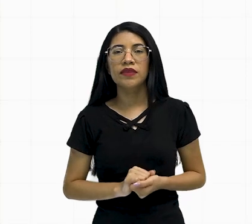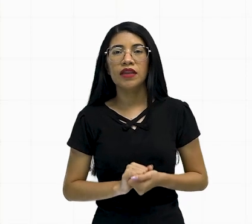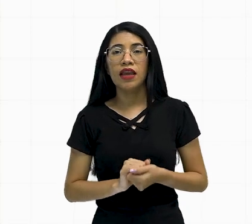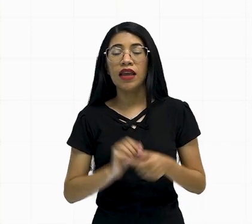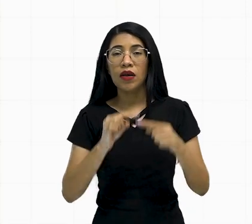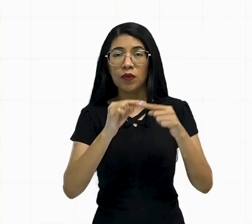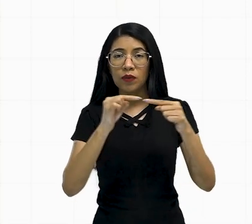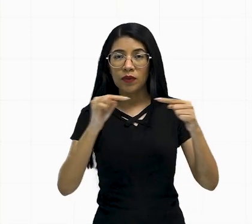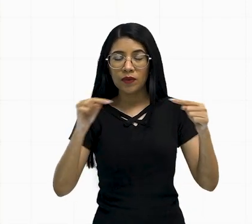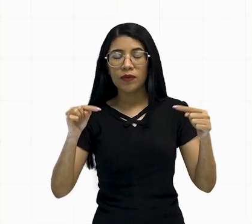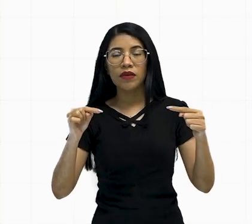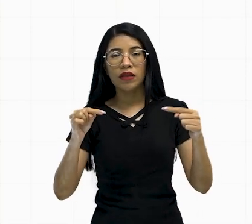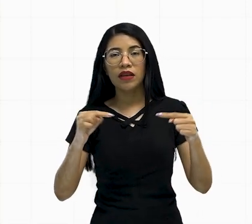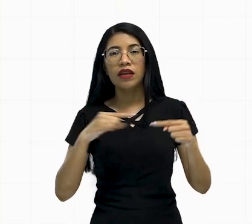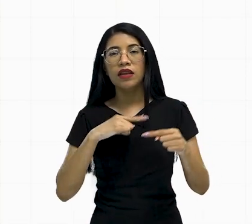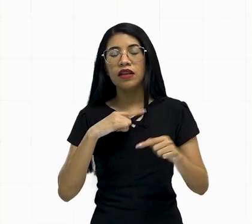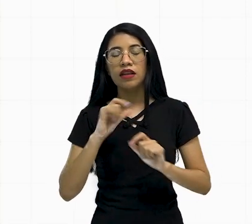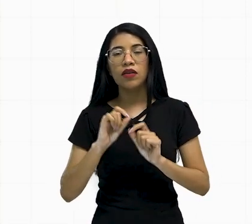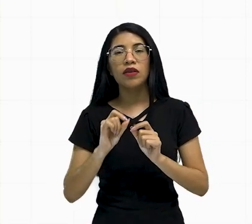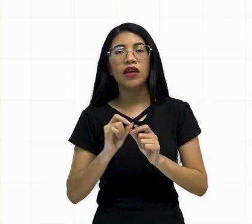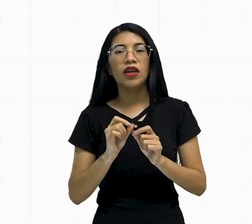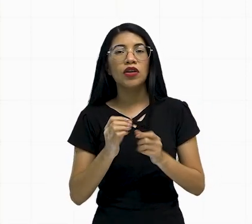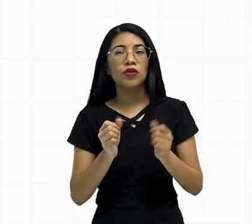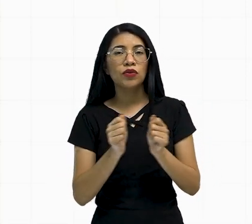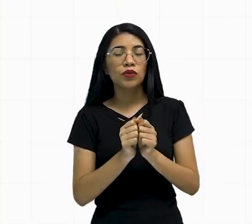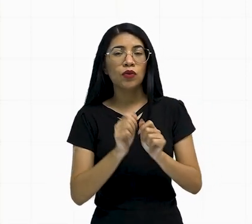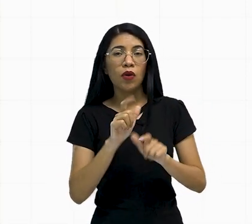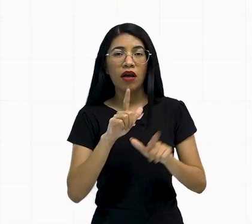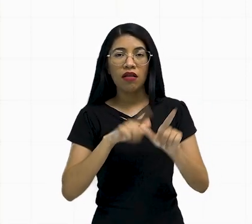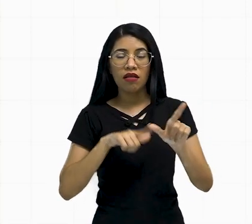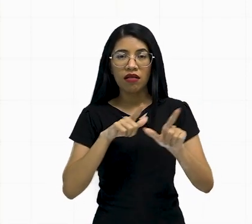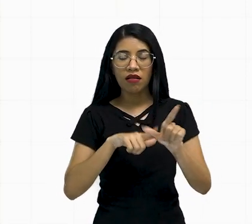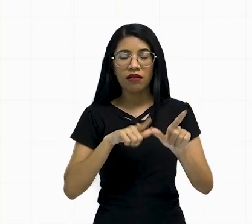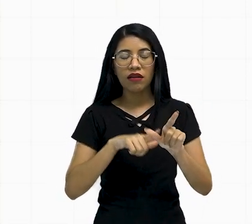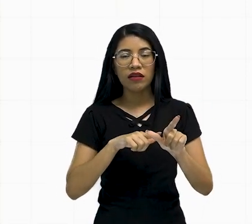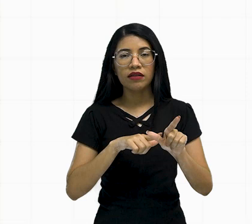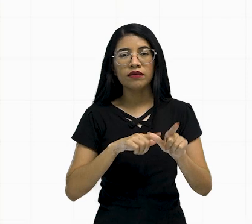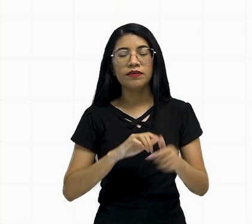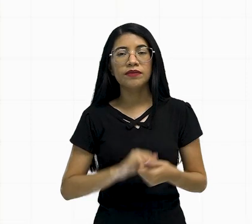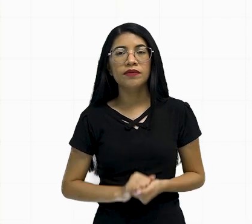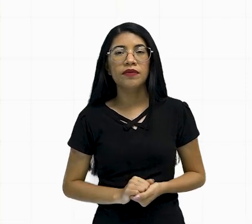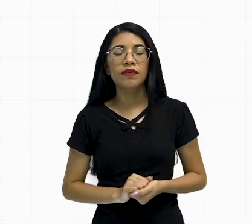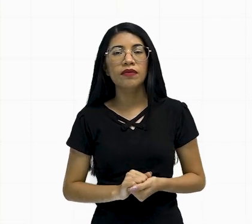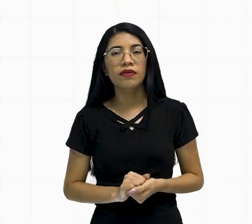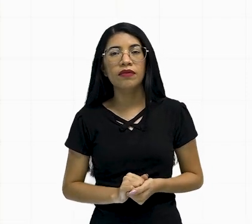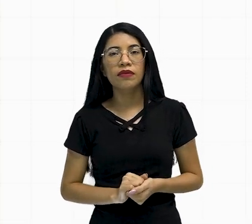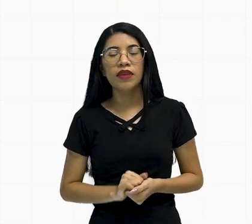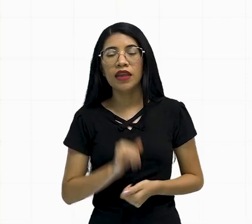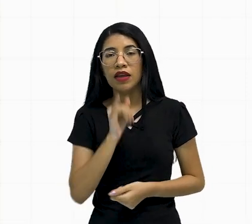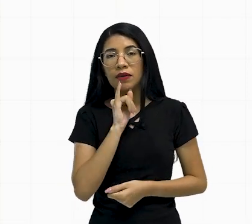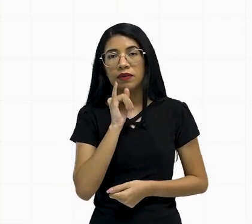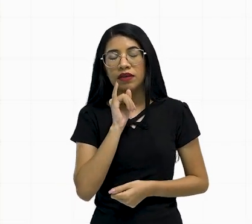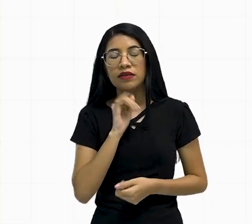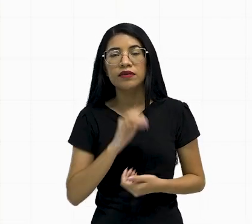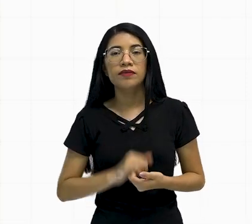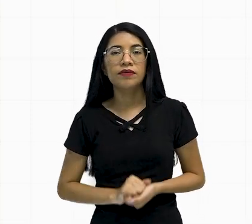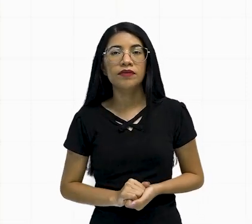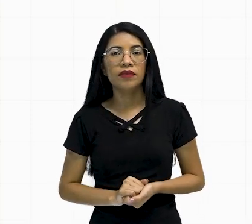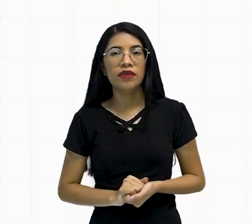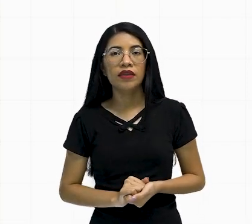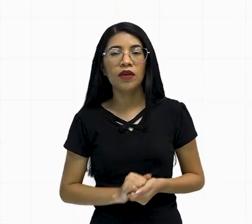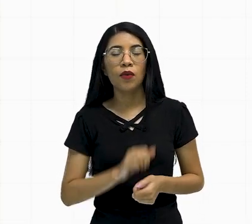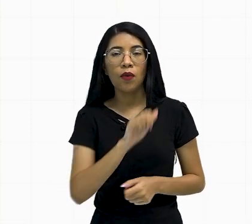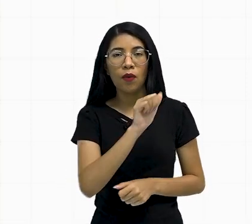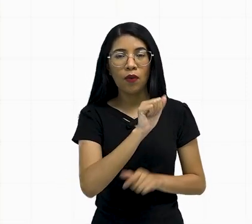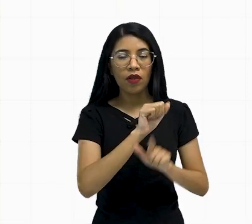de reta formados por letras vizinhas. Vamos dizer aqui então que nós temos como lados o